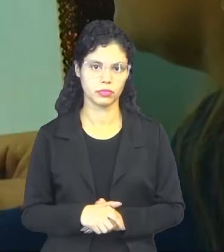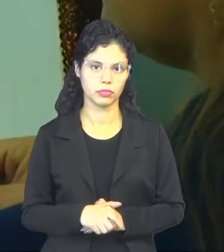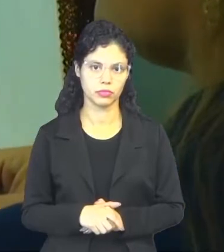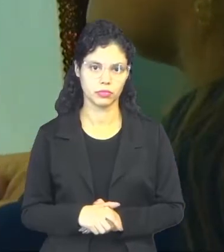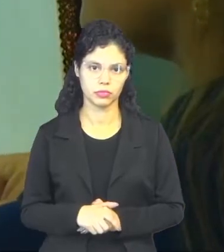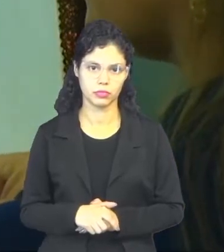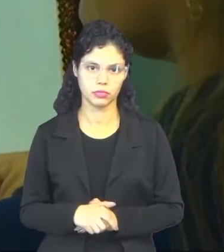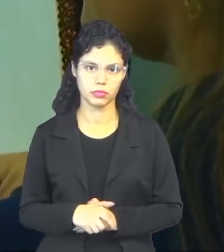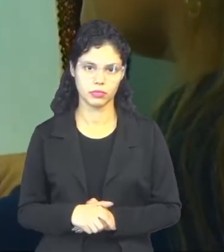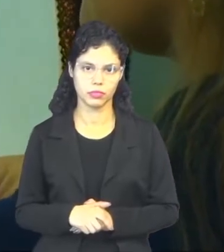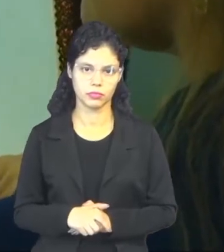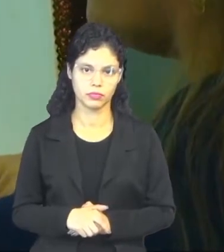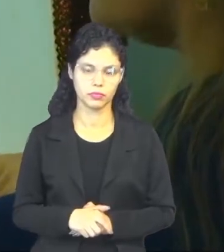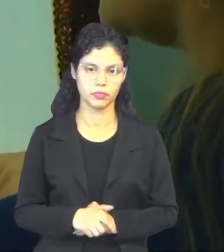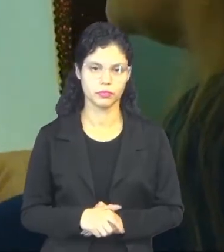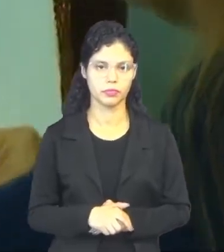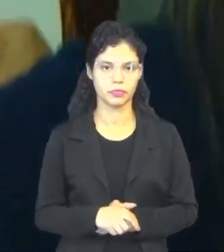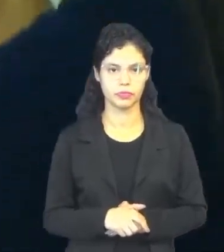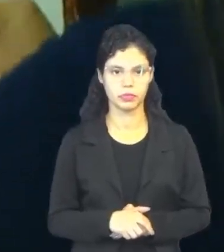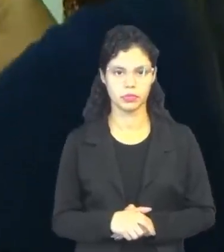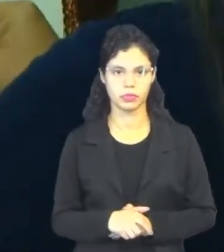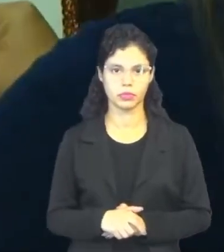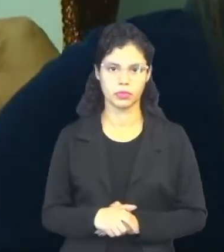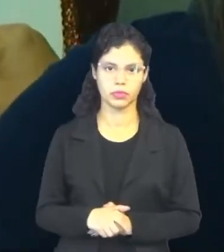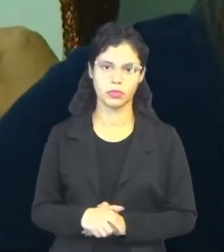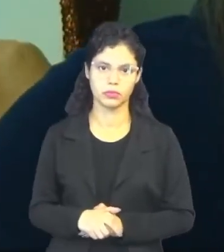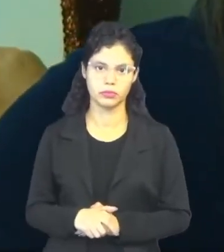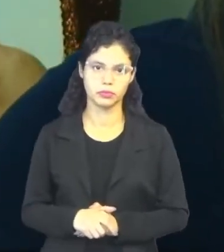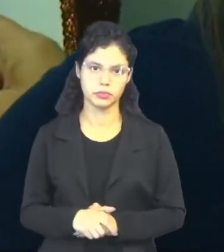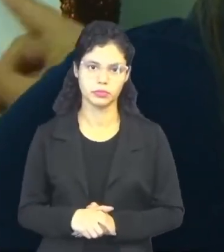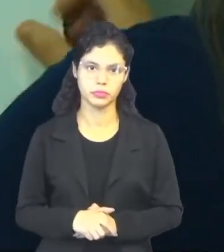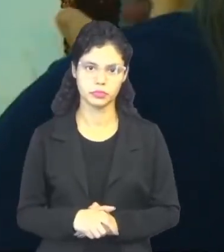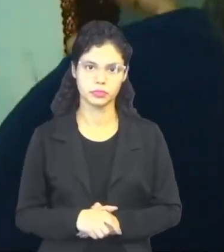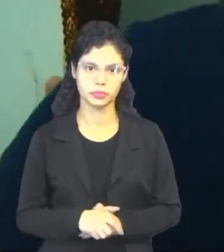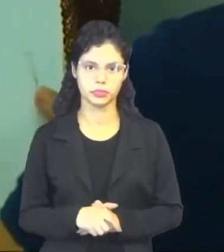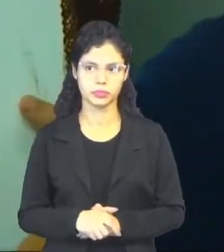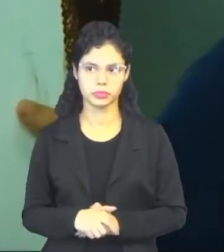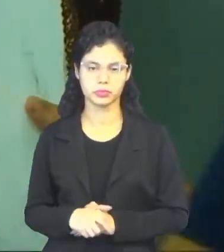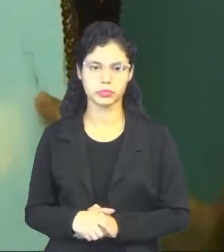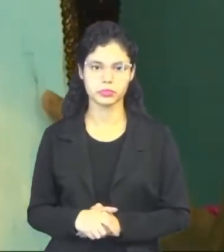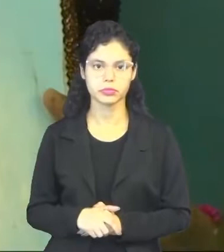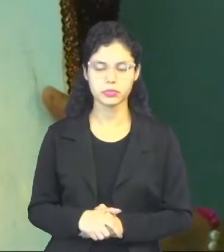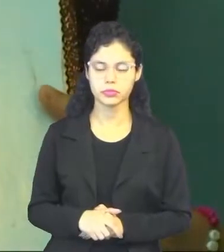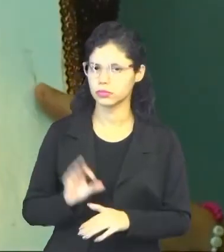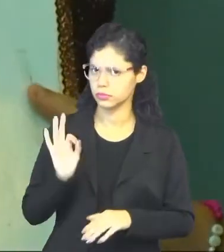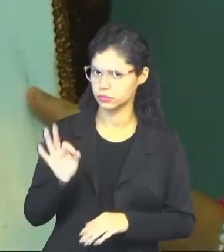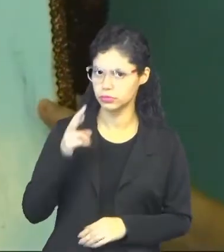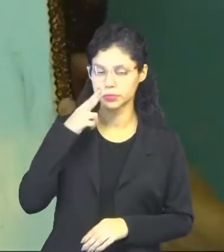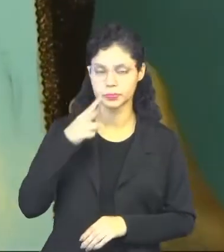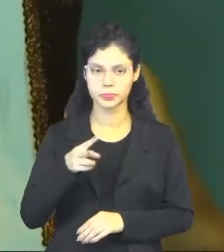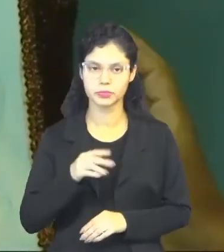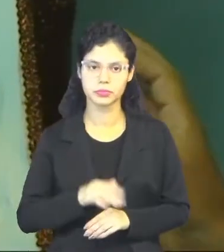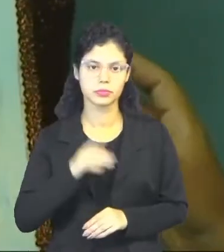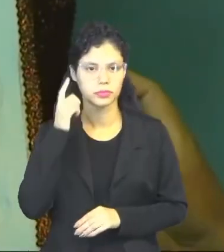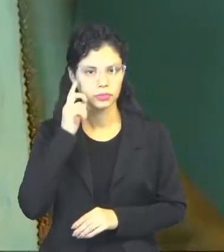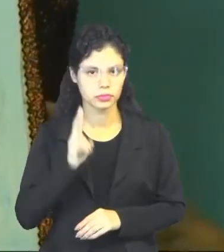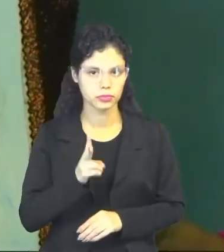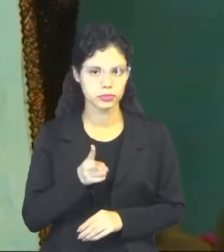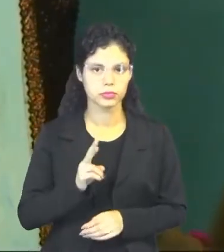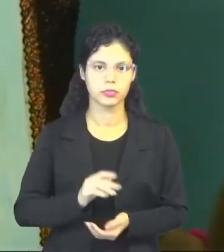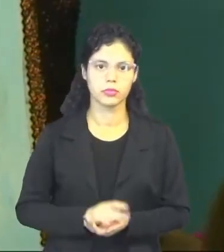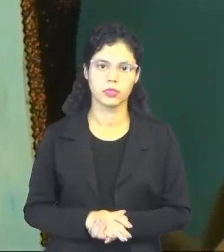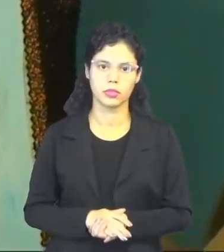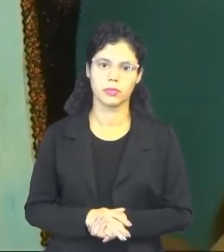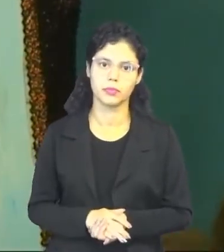aí? Vamos lá ver a resposta aqui, ó. Vamos ver se vocês acertaram e pensaram a mesma